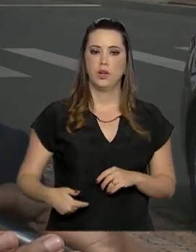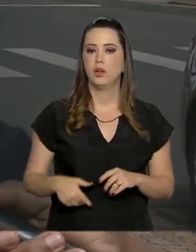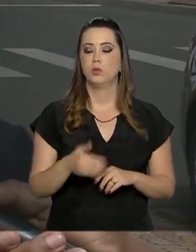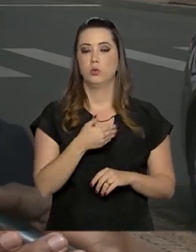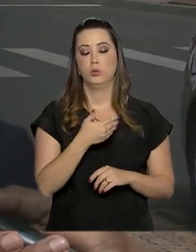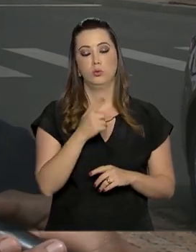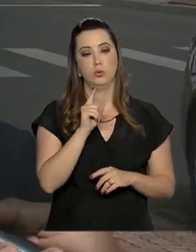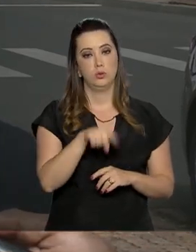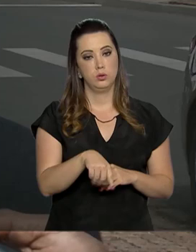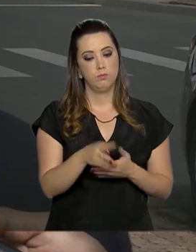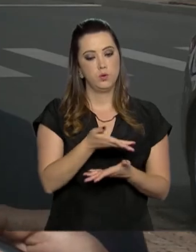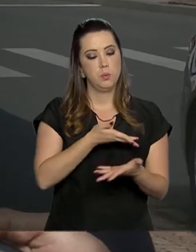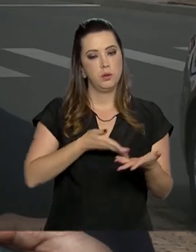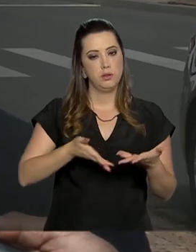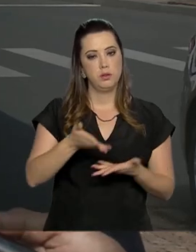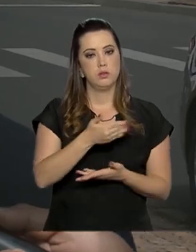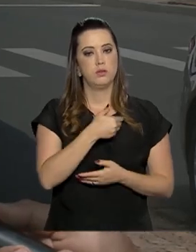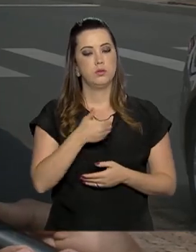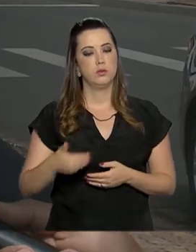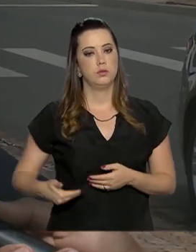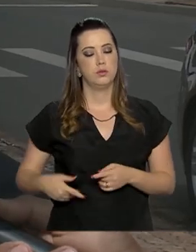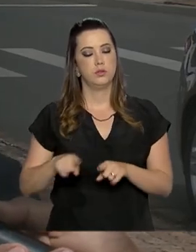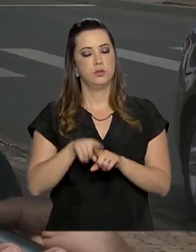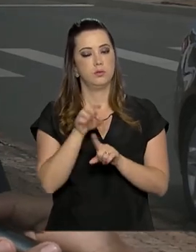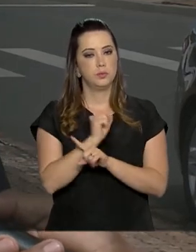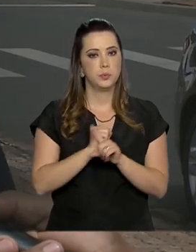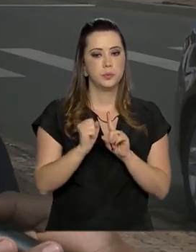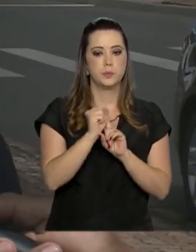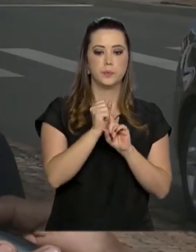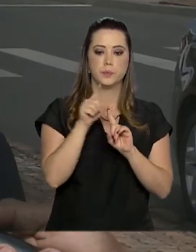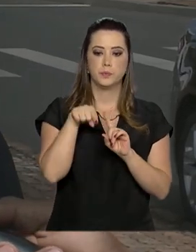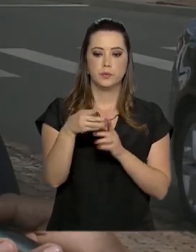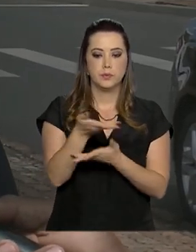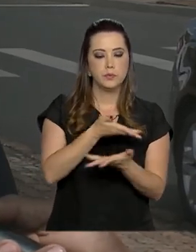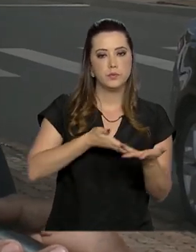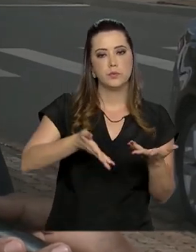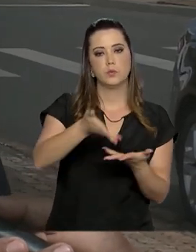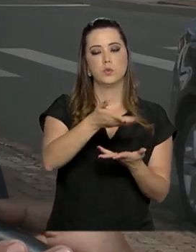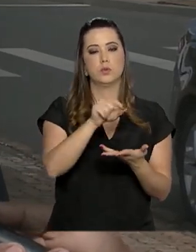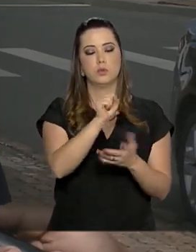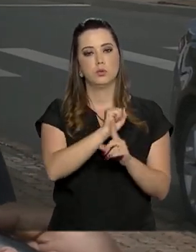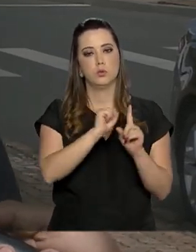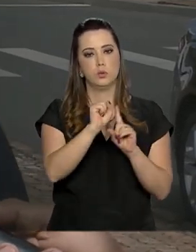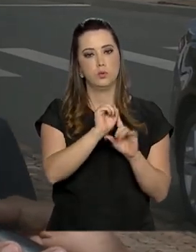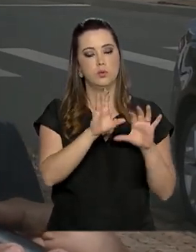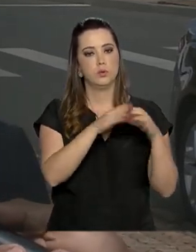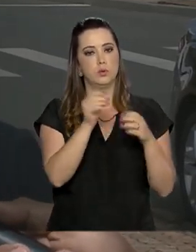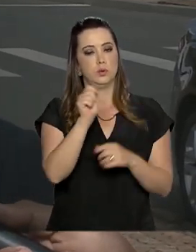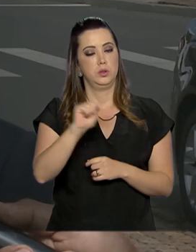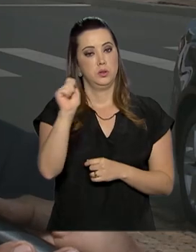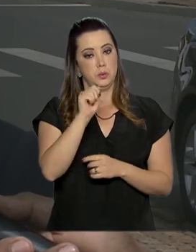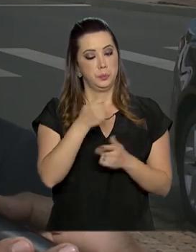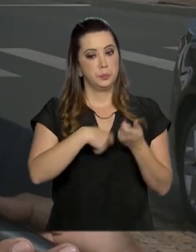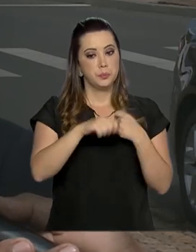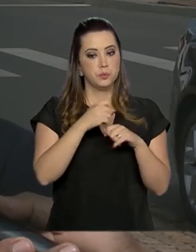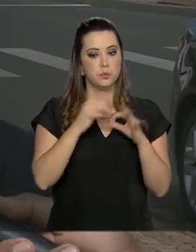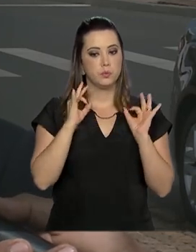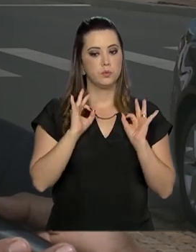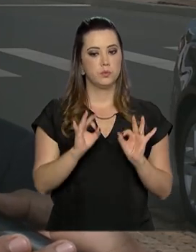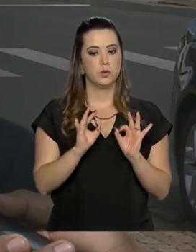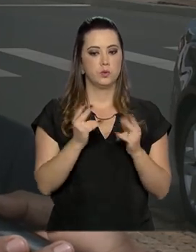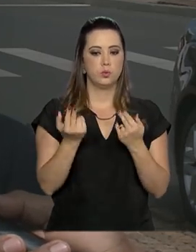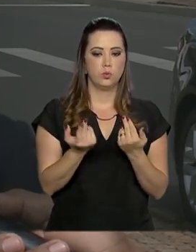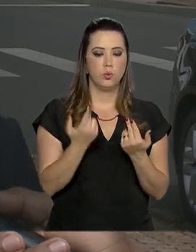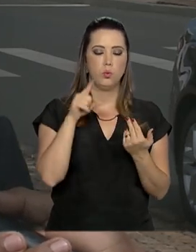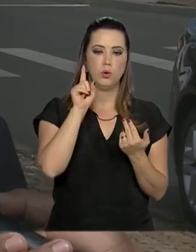uma relação entre o governo ea sociedade uma relação entre governos agências nos econômicos exatamente no